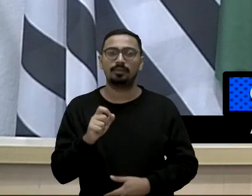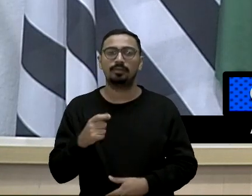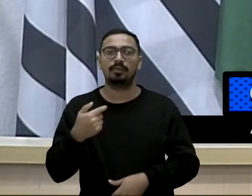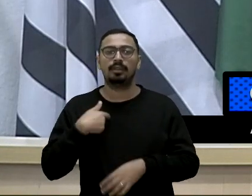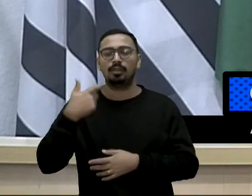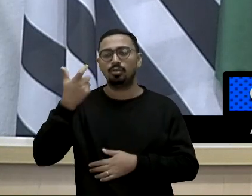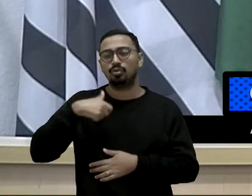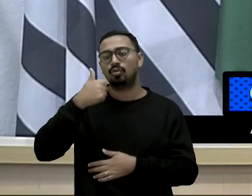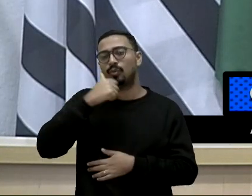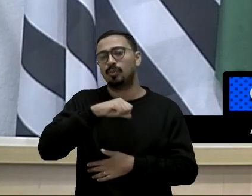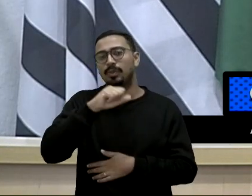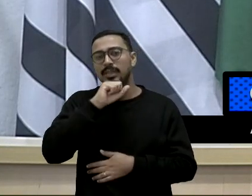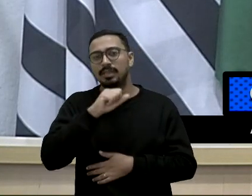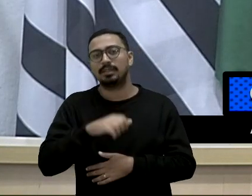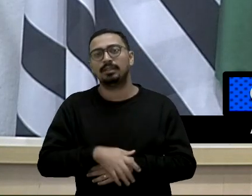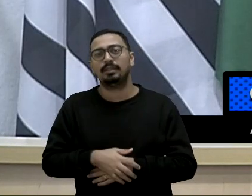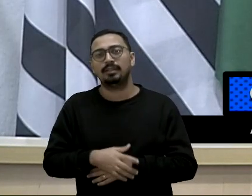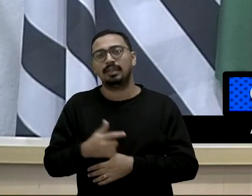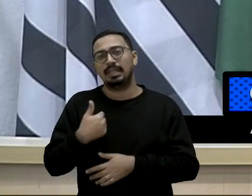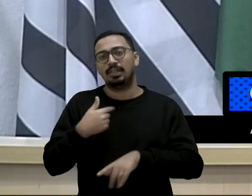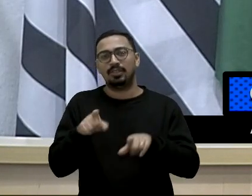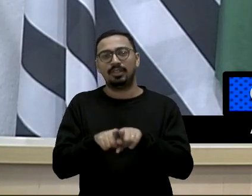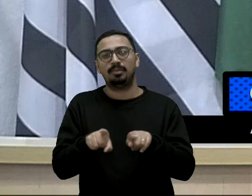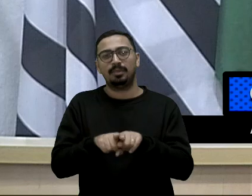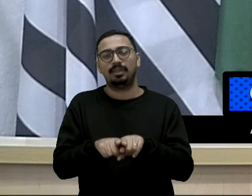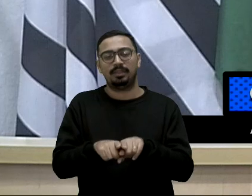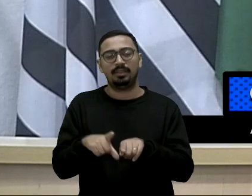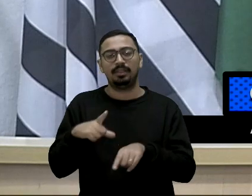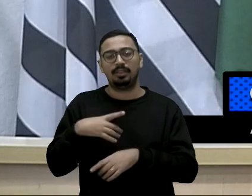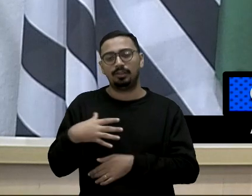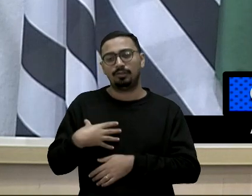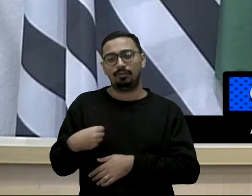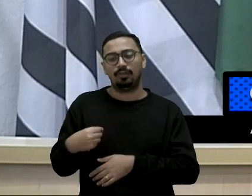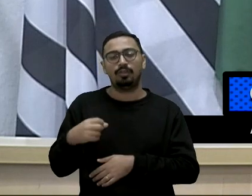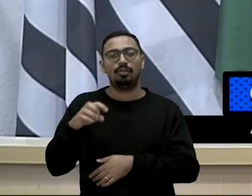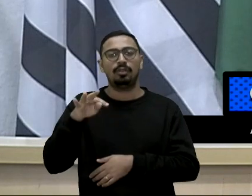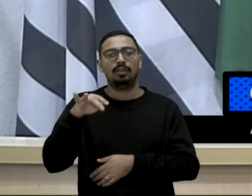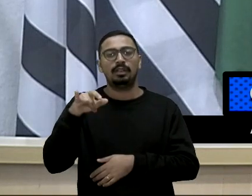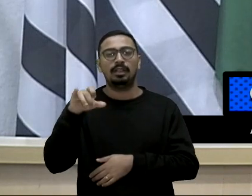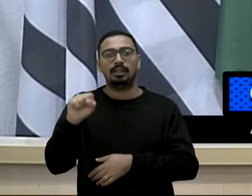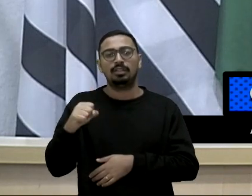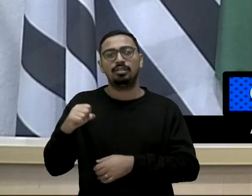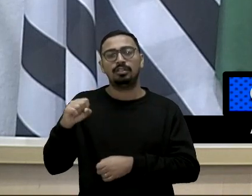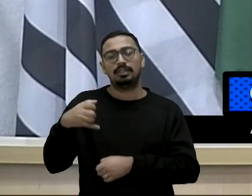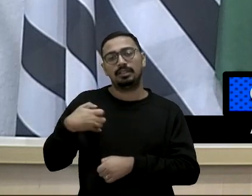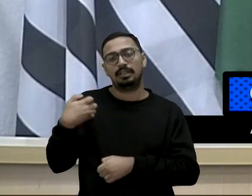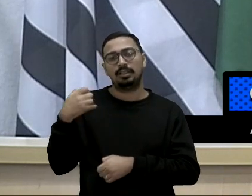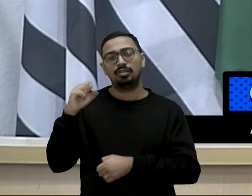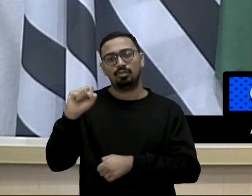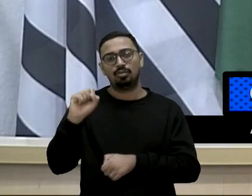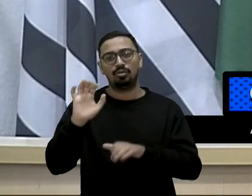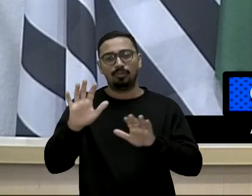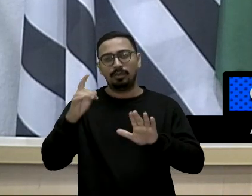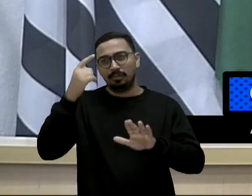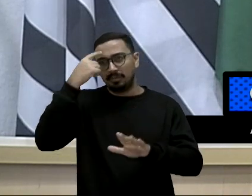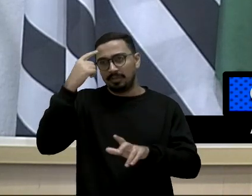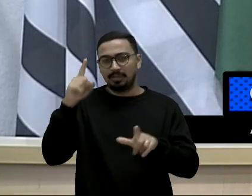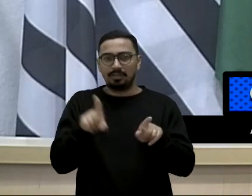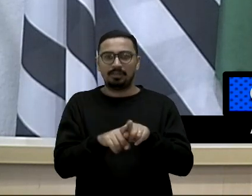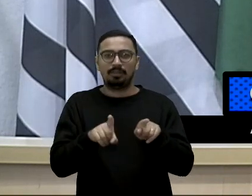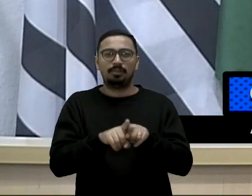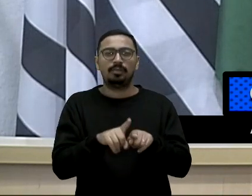sou mãe, eu também sou mãe da Thaís, de 8 anos. Mas é muito importante a gente pensar sobre essa